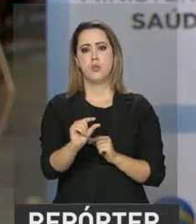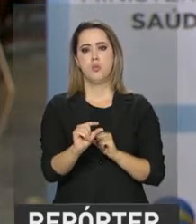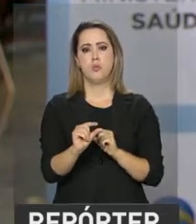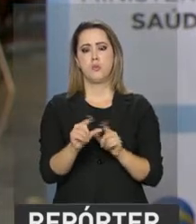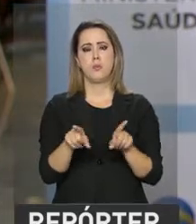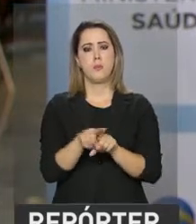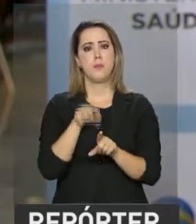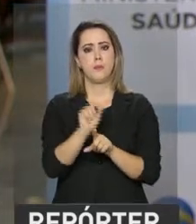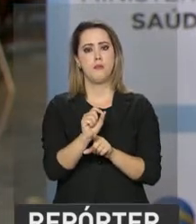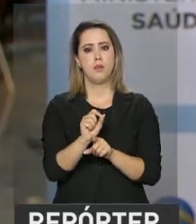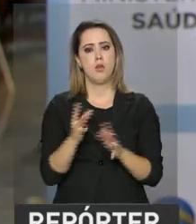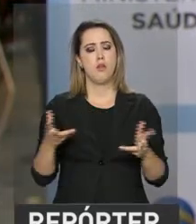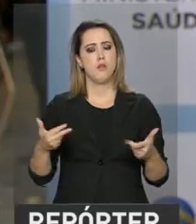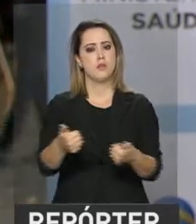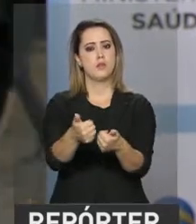eficiência